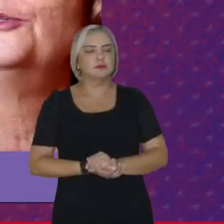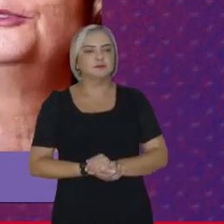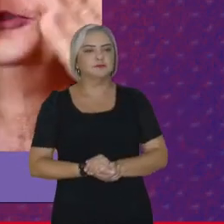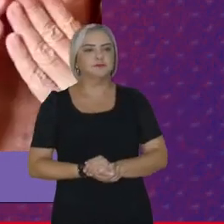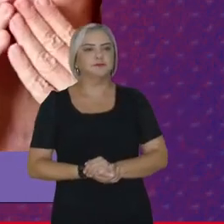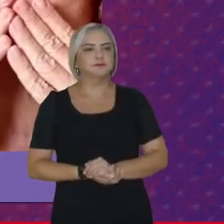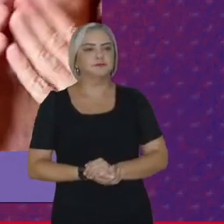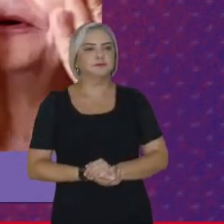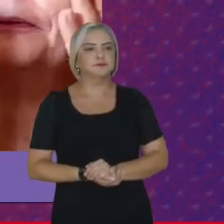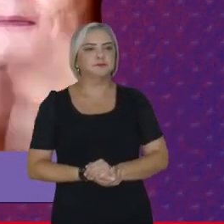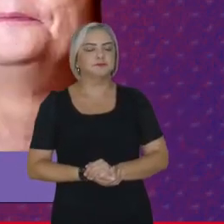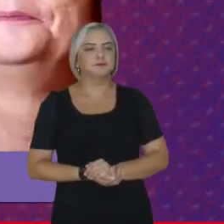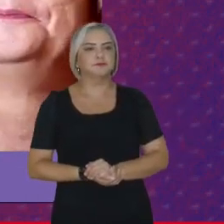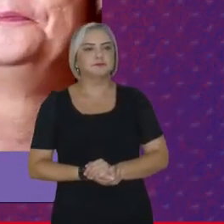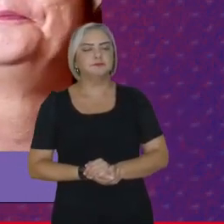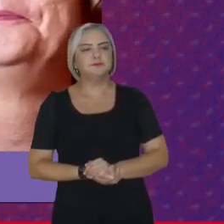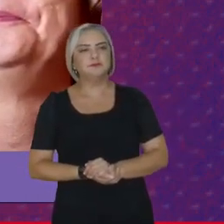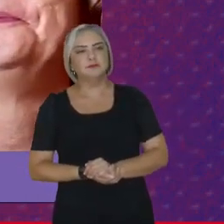Lula de novo.